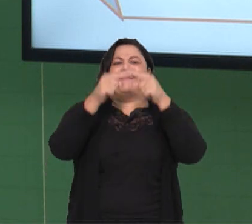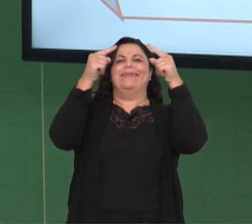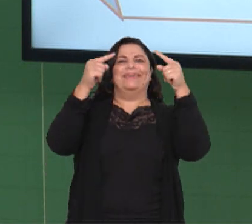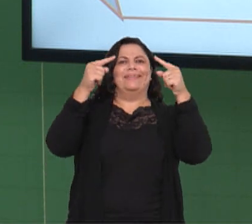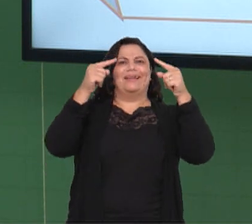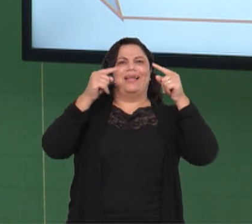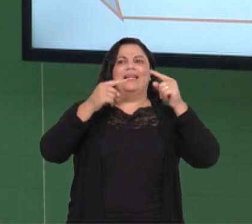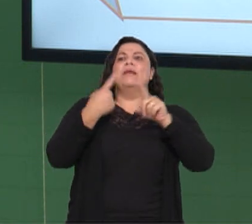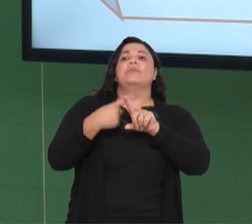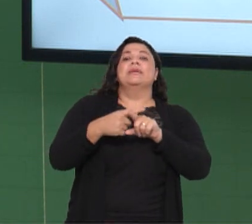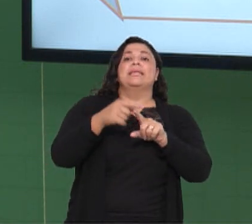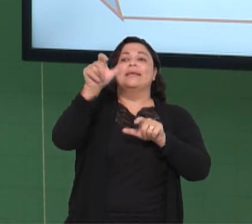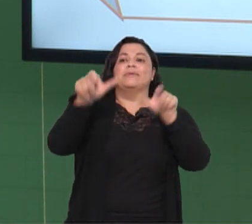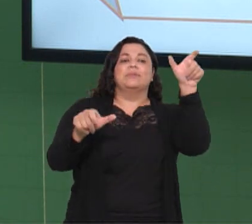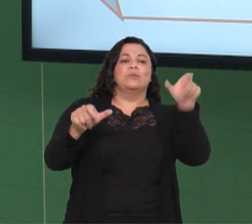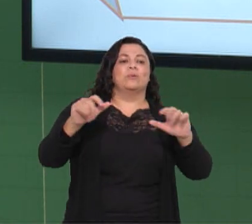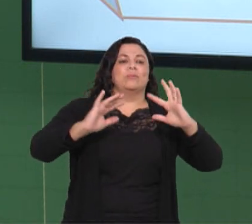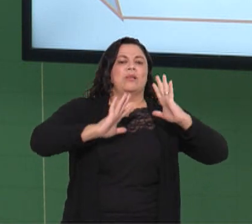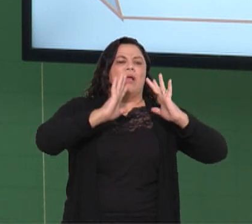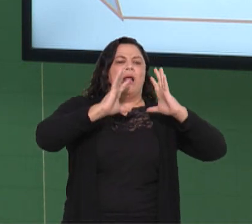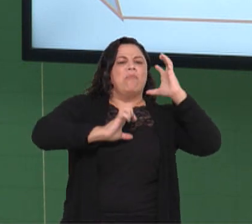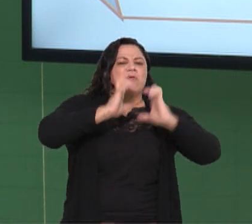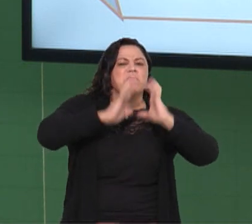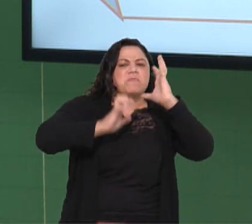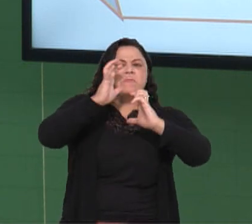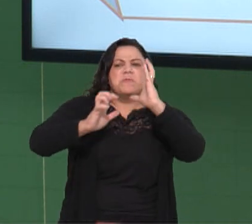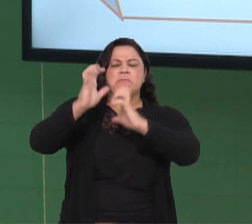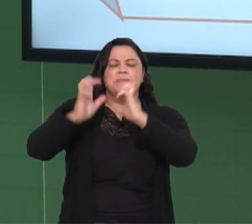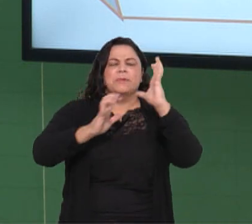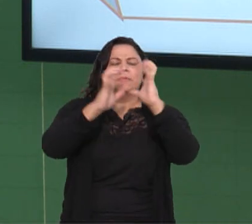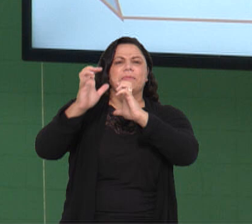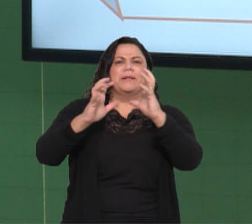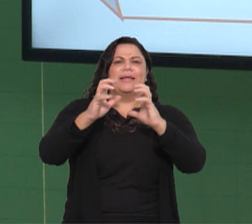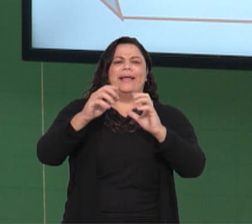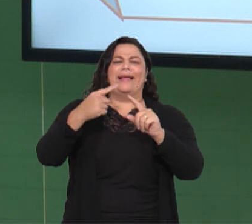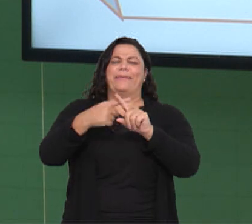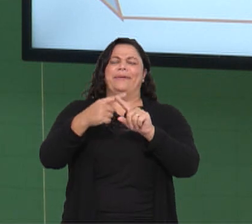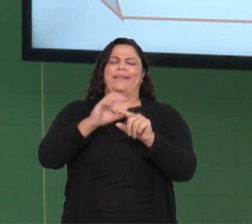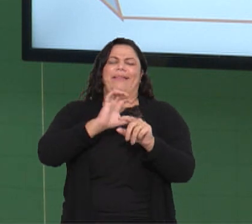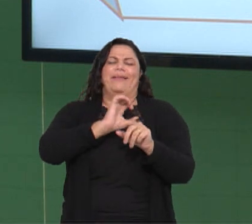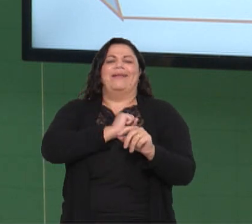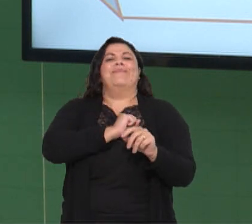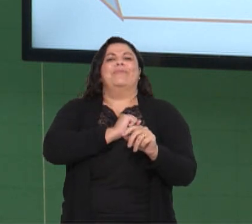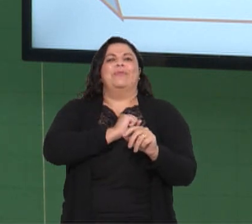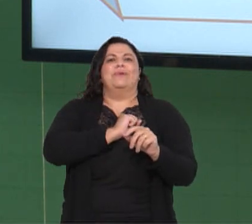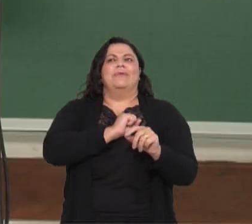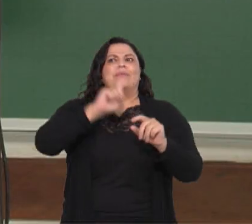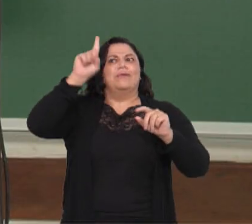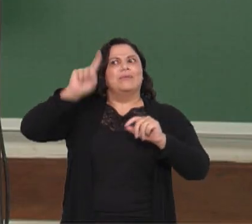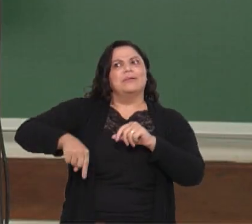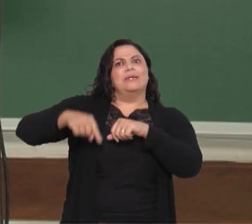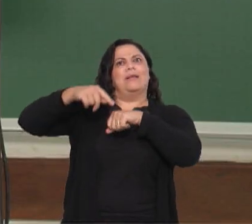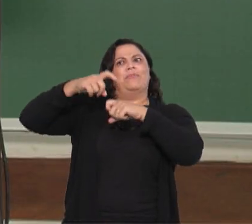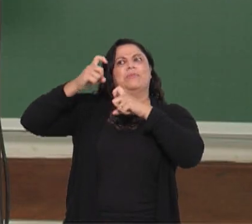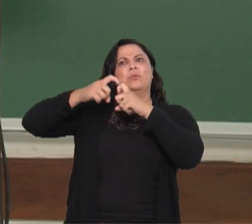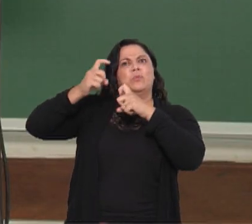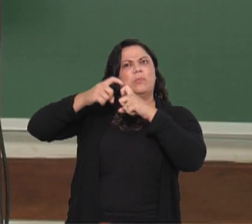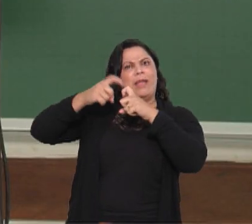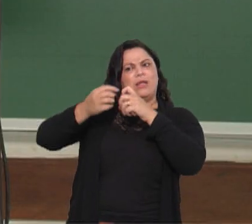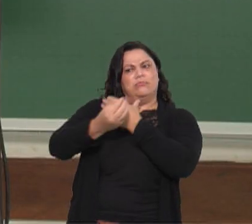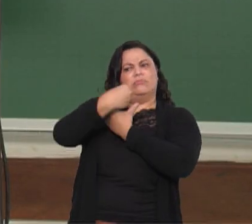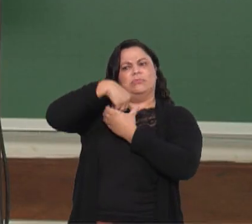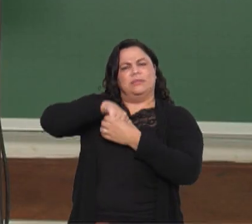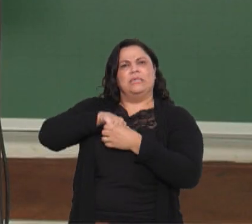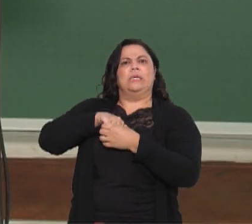existe alguma fagulha ali de amor entre elas. Essa versão é apresentada pelo médico Erixímaco dentro